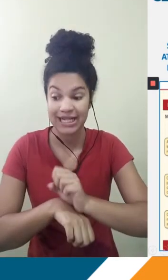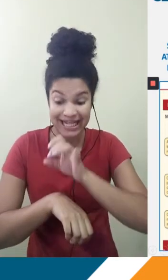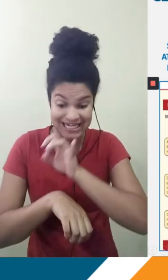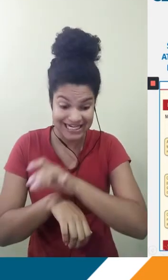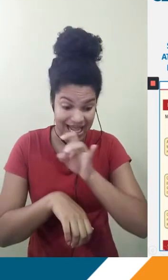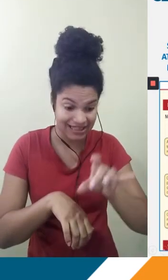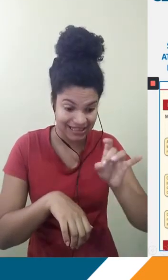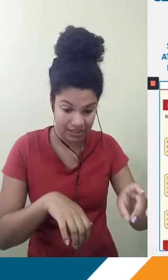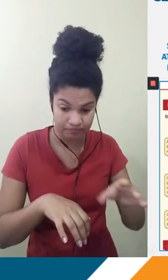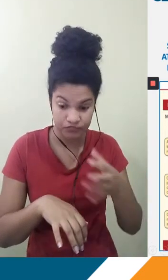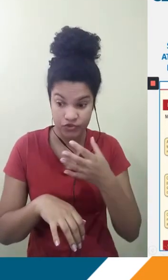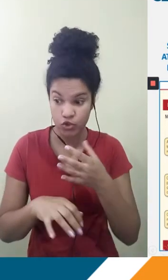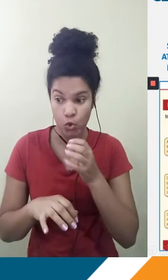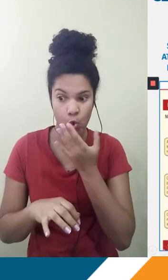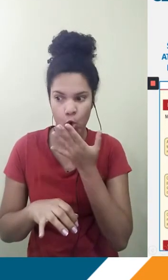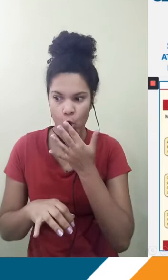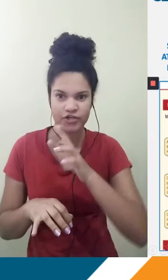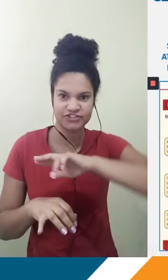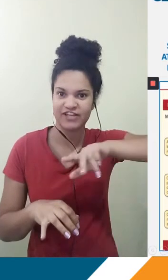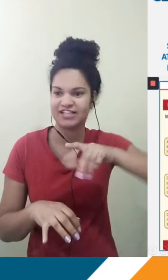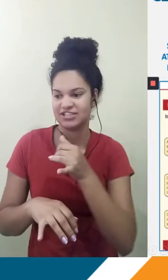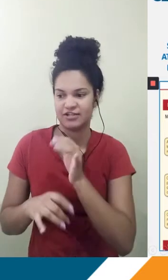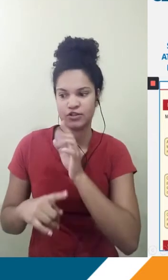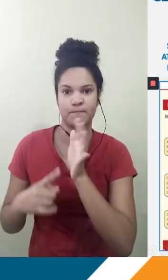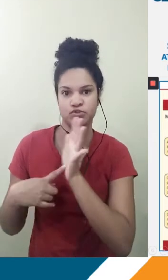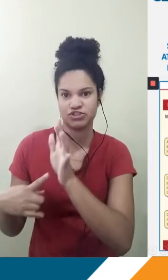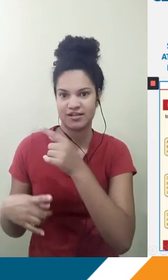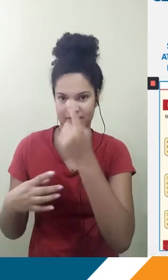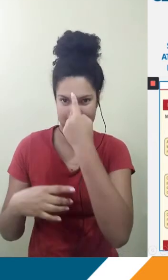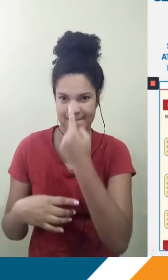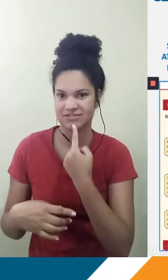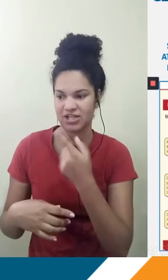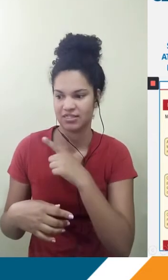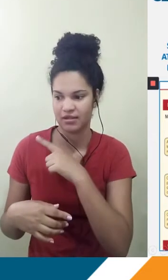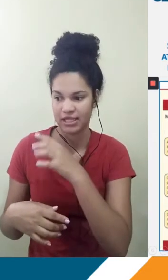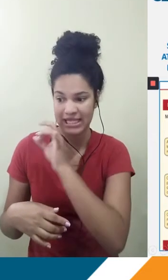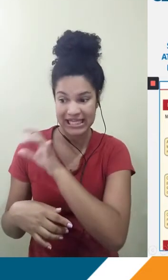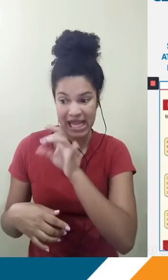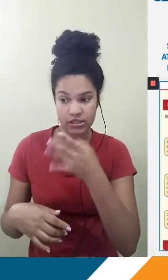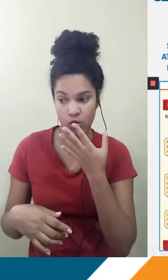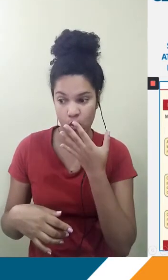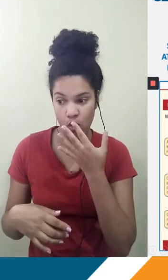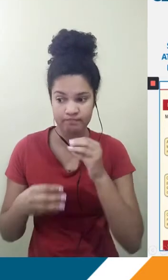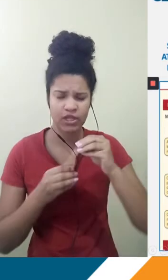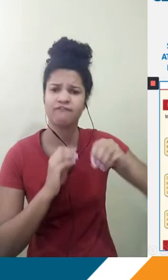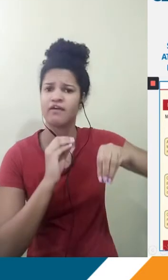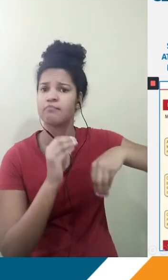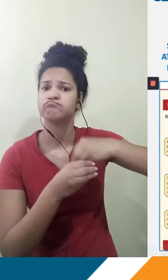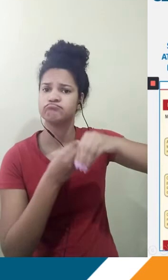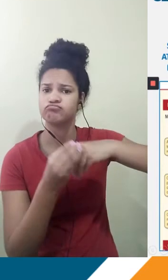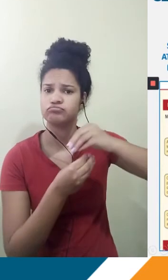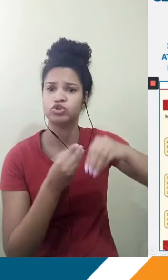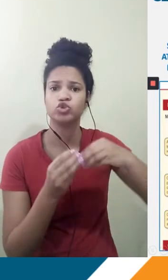no caso deste exemplo aqui, estou passando aqui a setinha do mouse, nesse solvente. Então, tá aqui, quando